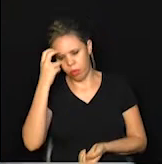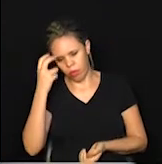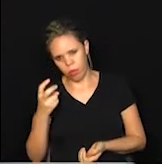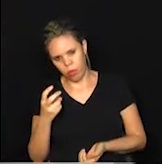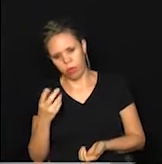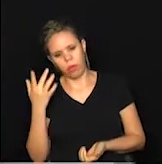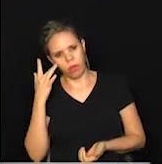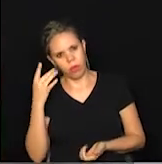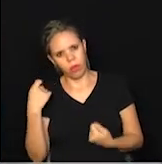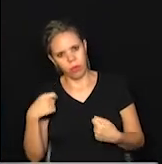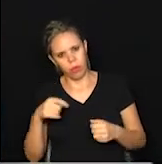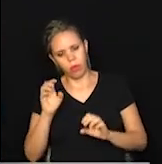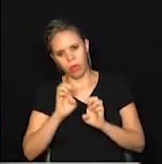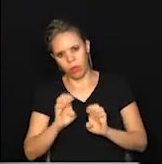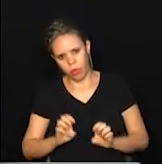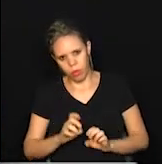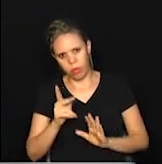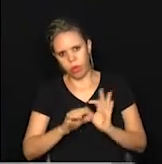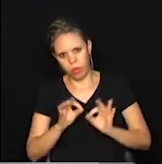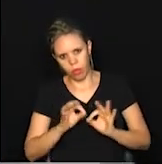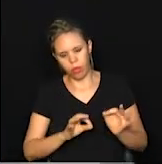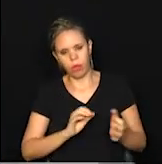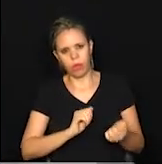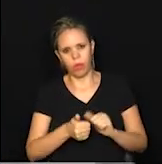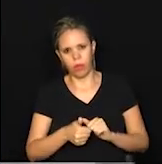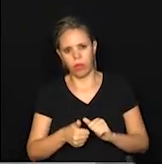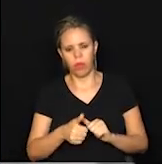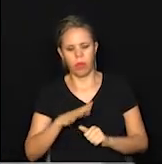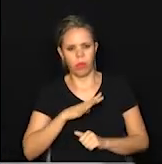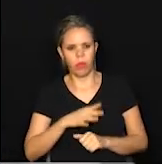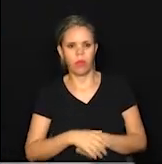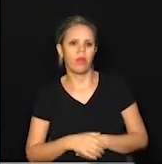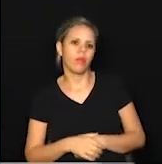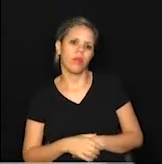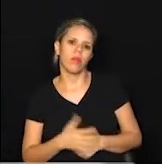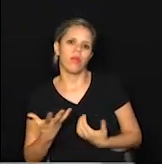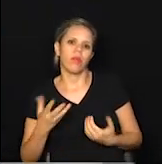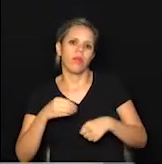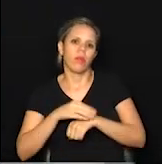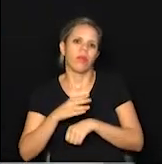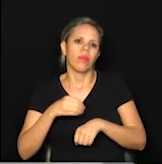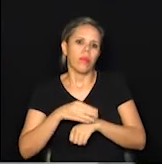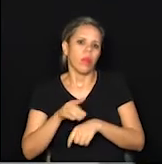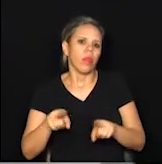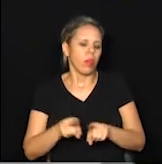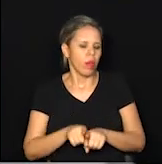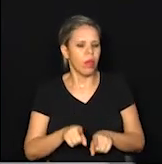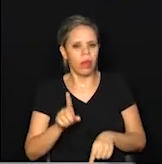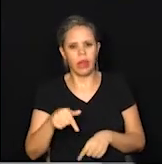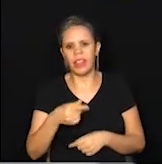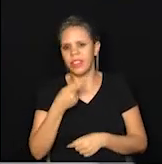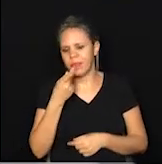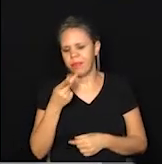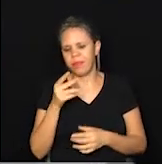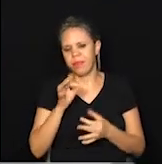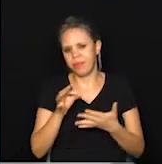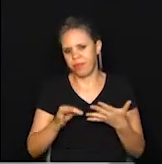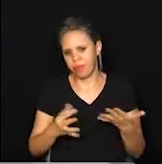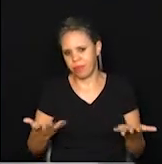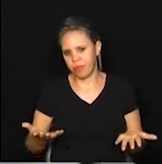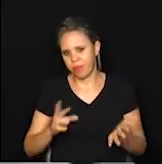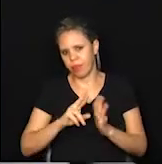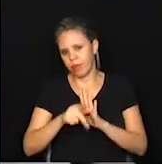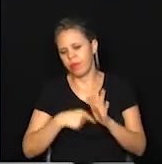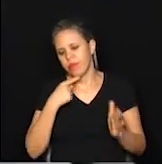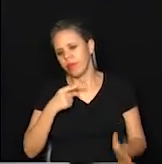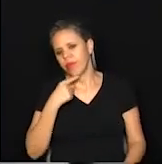acho que a gente deveria estruturar um plano também municipal do esporte na cidade. Queria trazer também esse elemento. Então, são várias